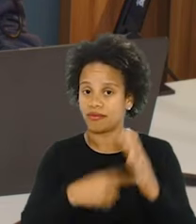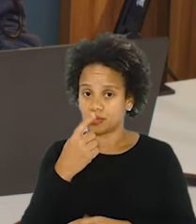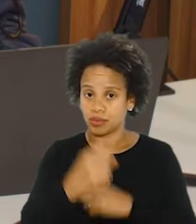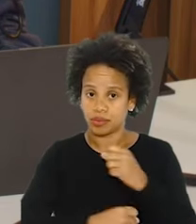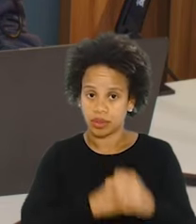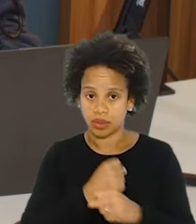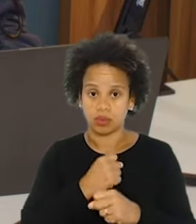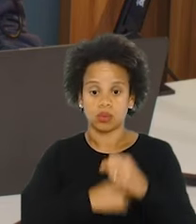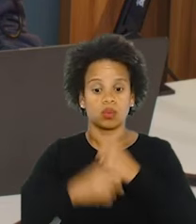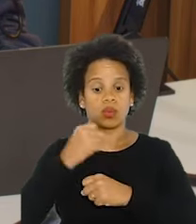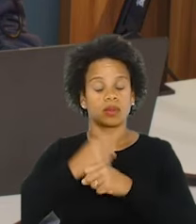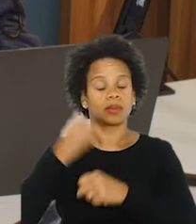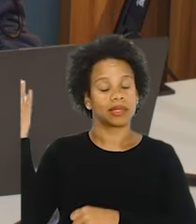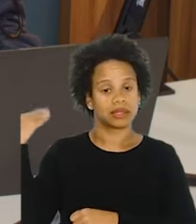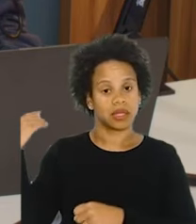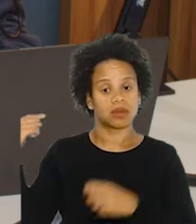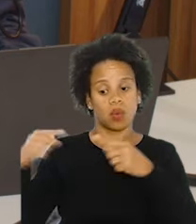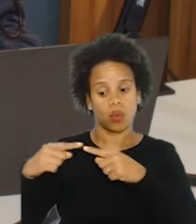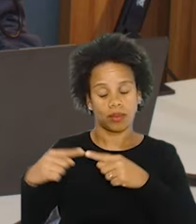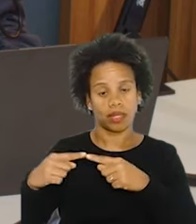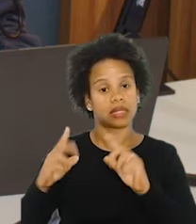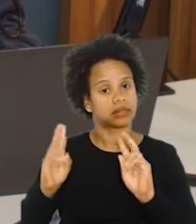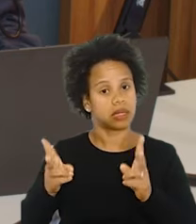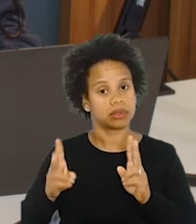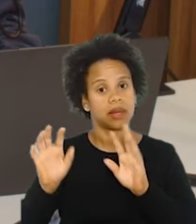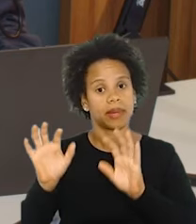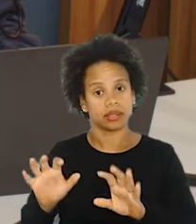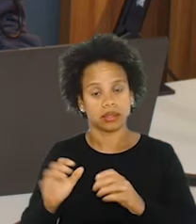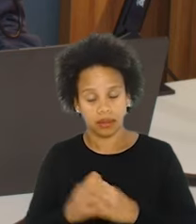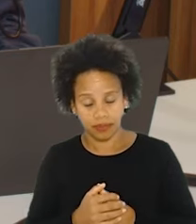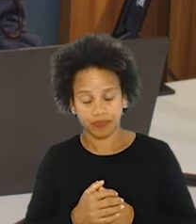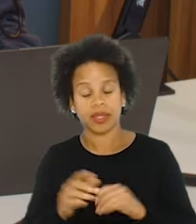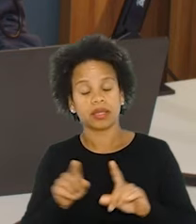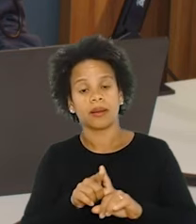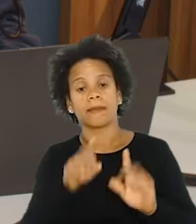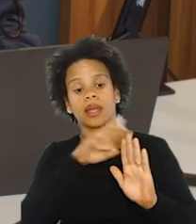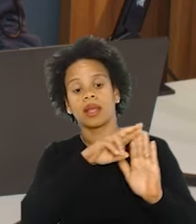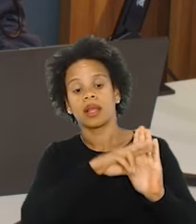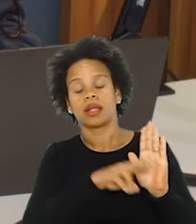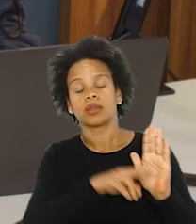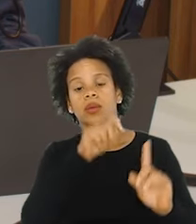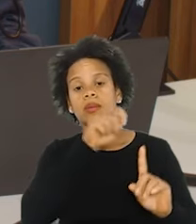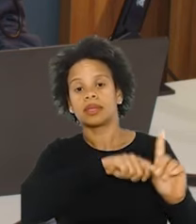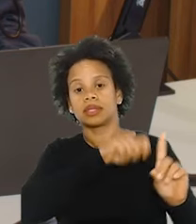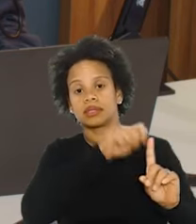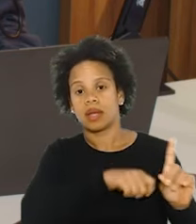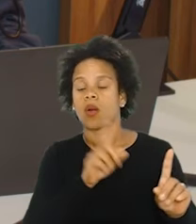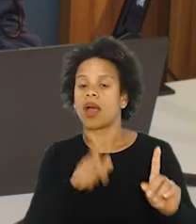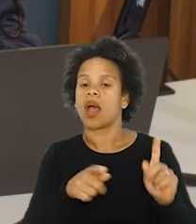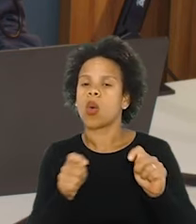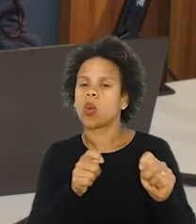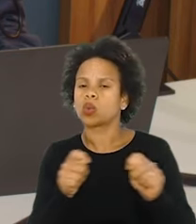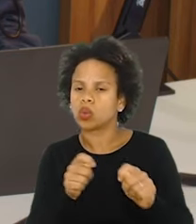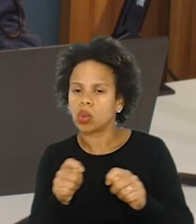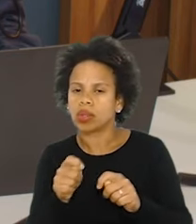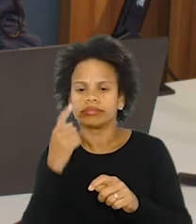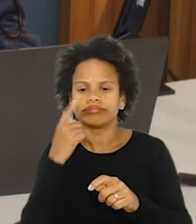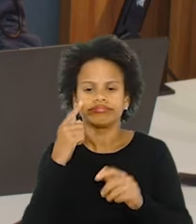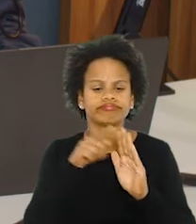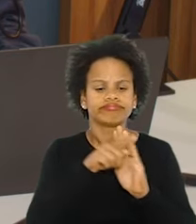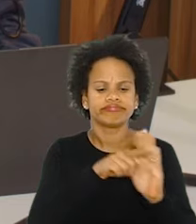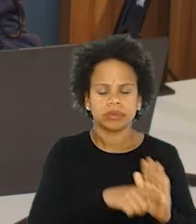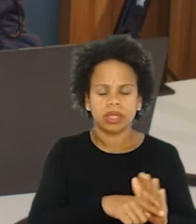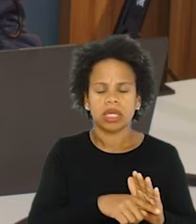Ano passado sempre vai ser dessa forma e também fazer os relatórios mensais que é um controle né então esse controle como di